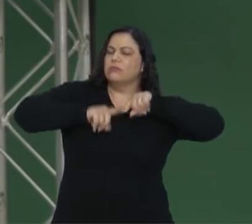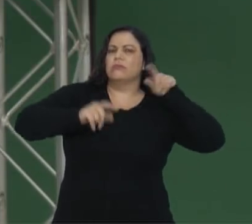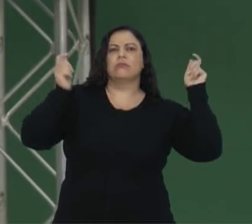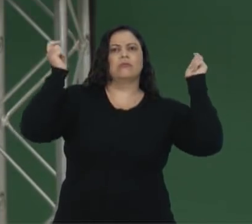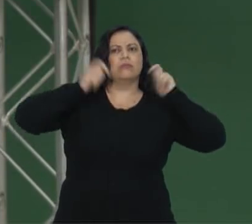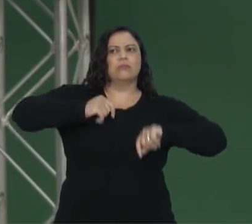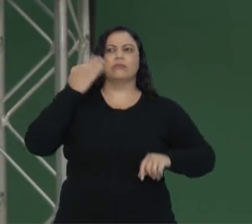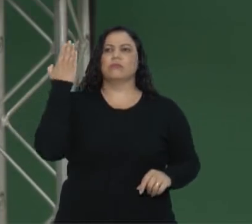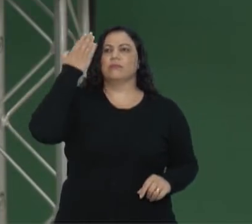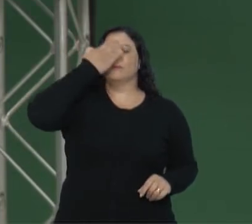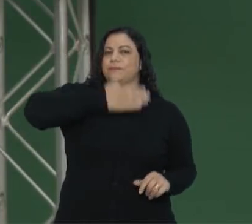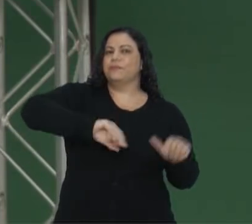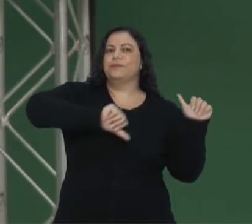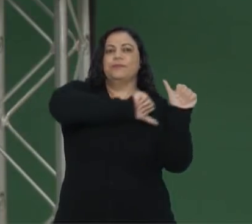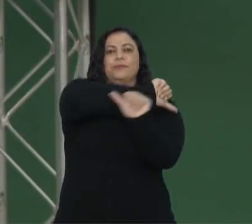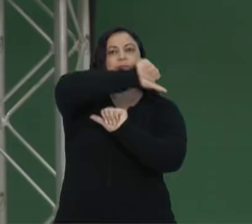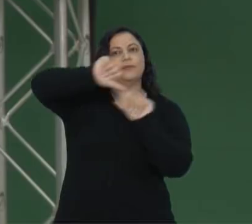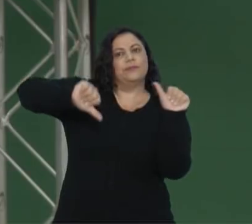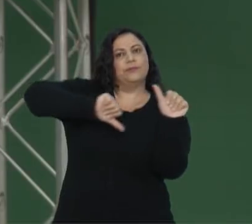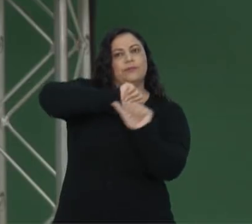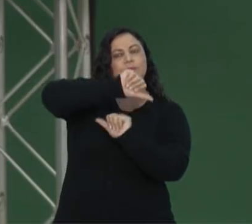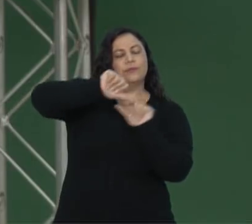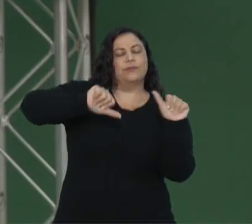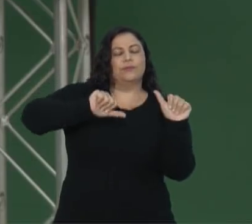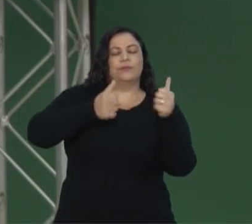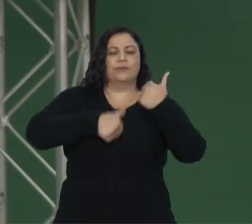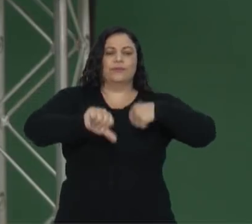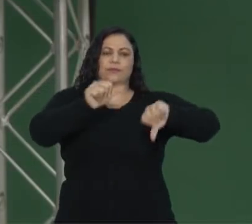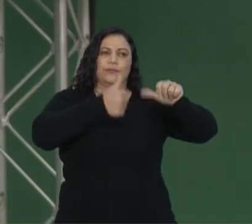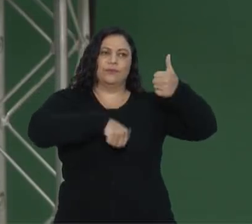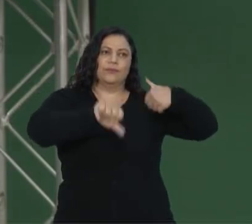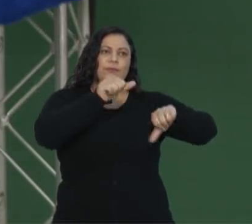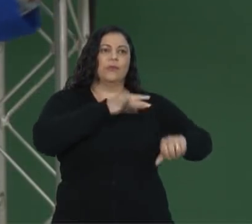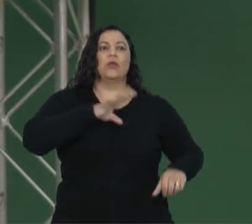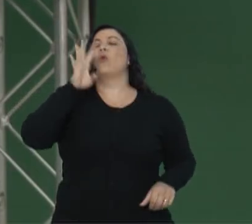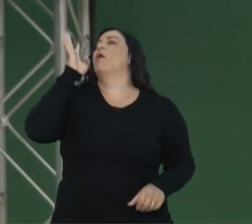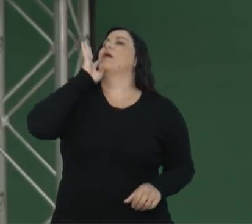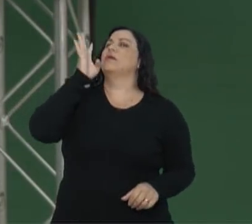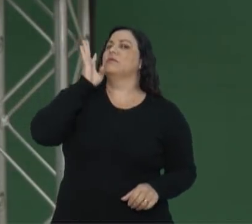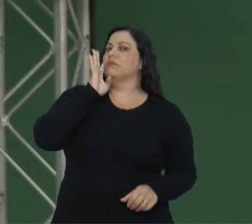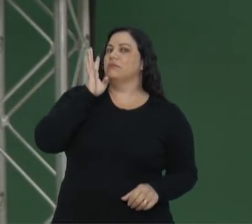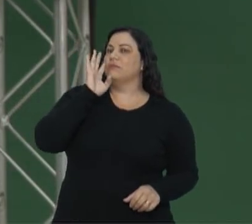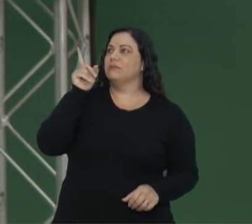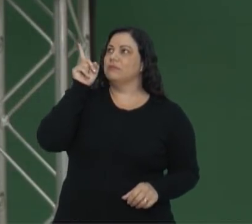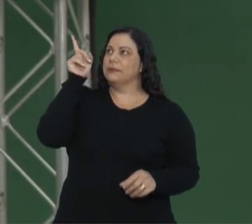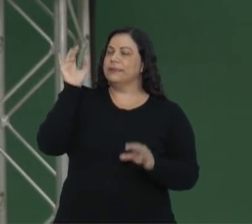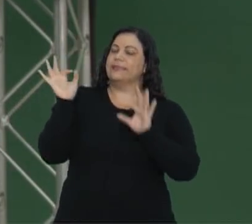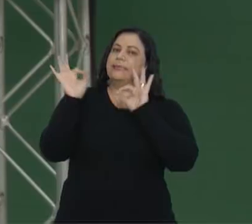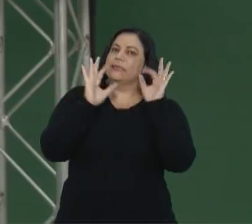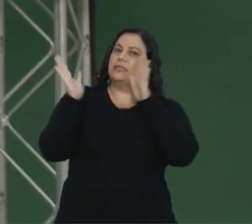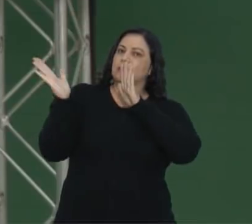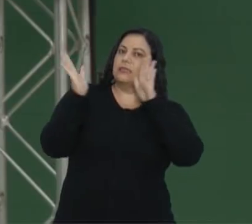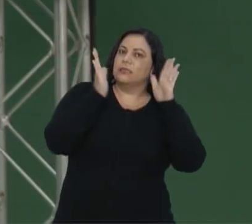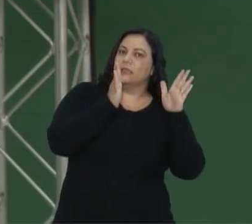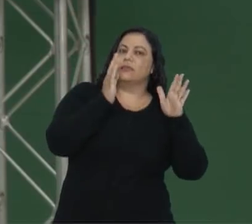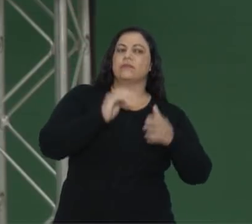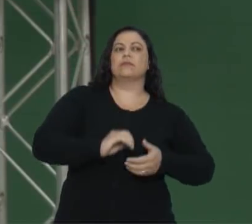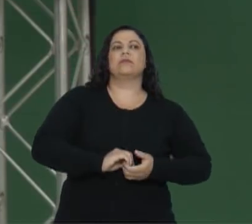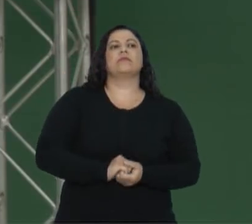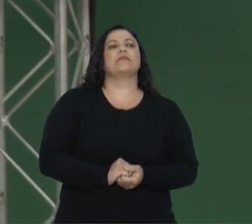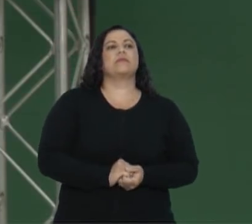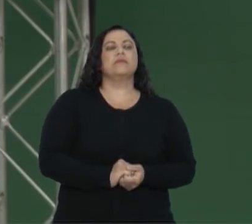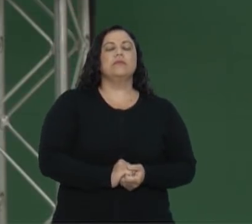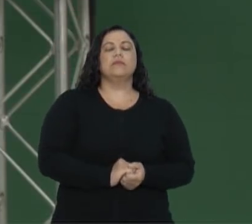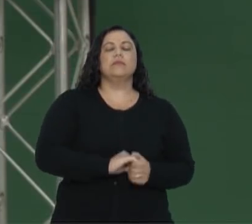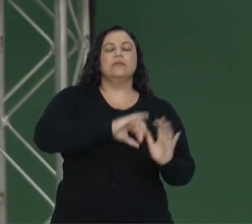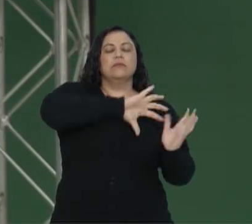minha transformação, minha modificação química. Olha que legal esse esquema que eu trago para vocês. Nessa primeira esfera